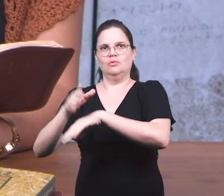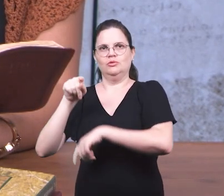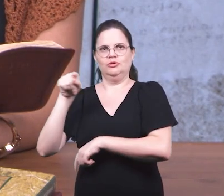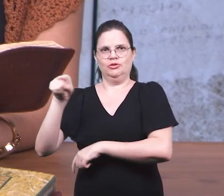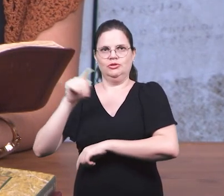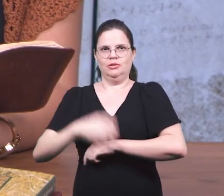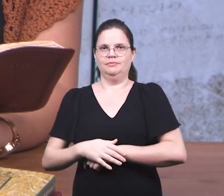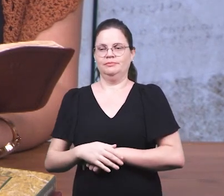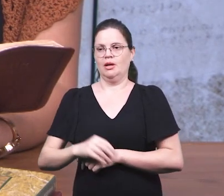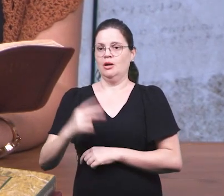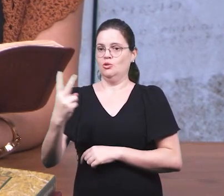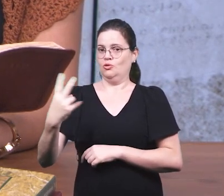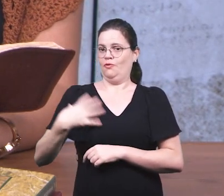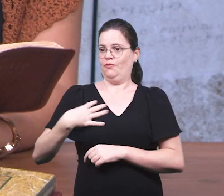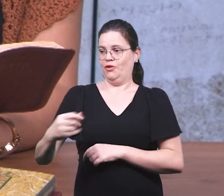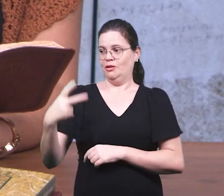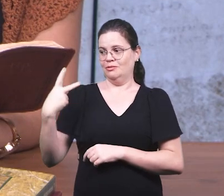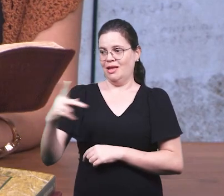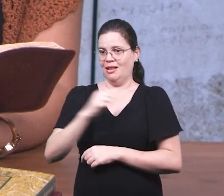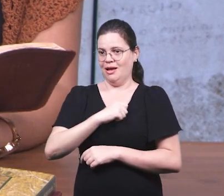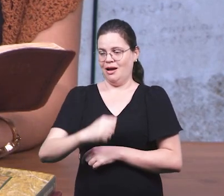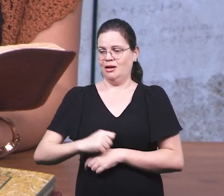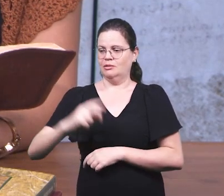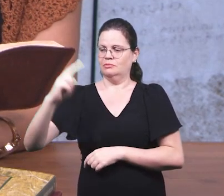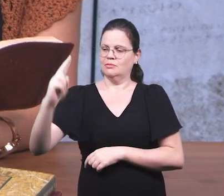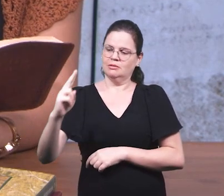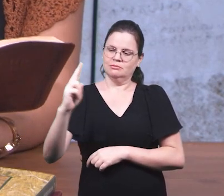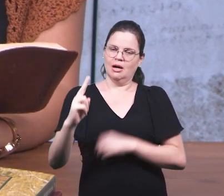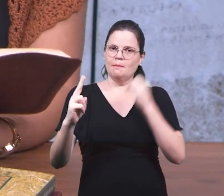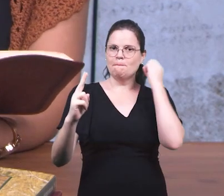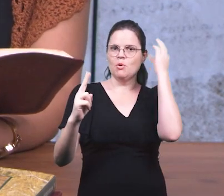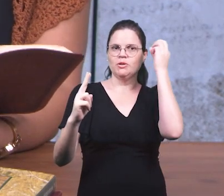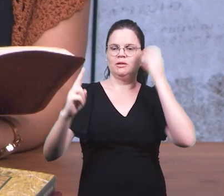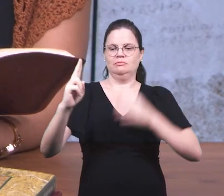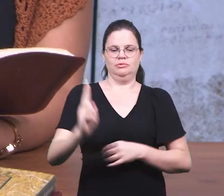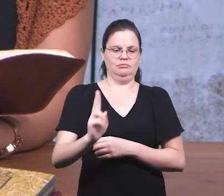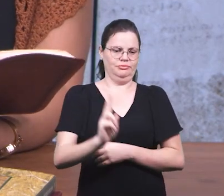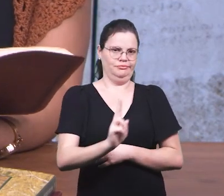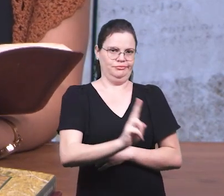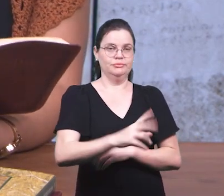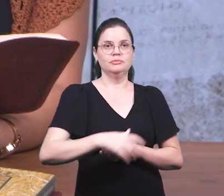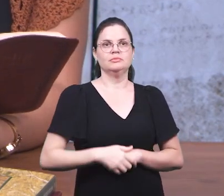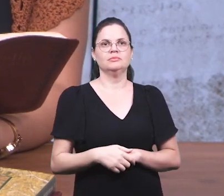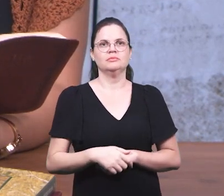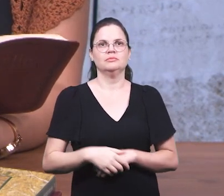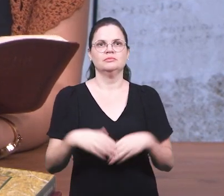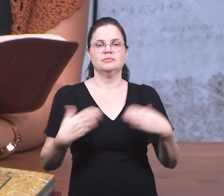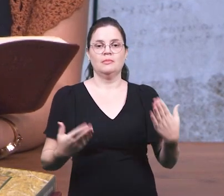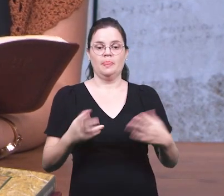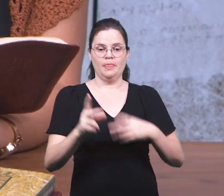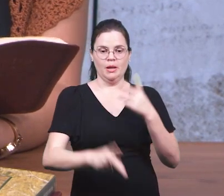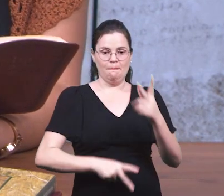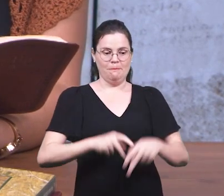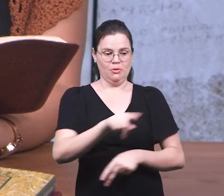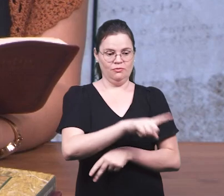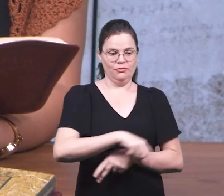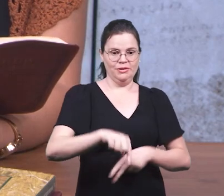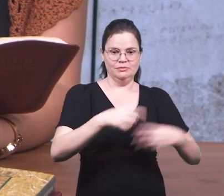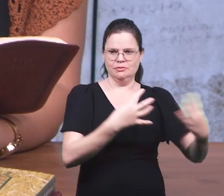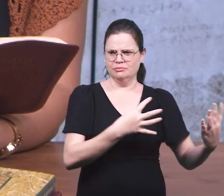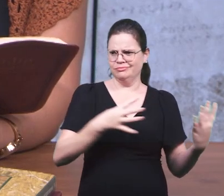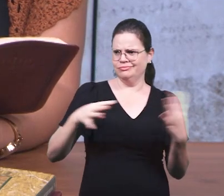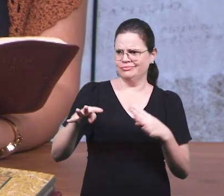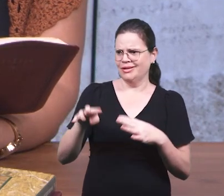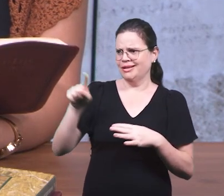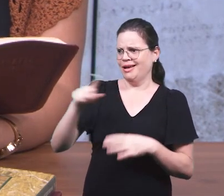E desceram Moisés e Eleazar do monte. Vendo, pois, toda a congregação que Arão